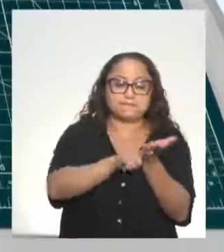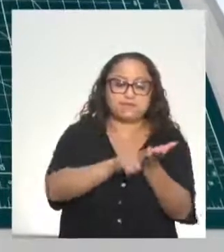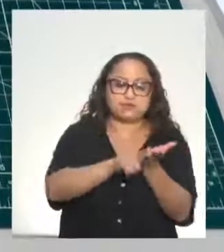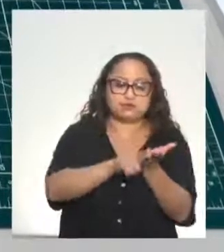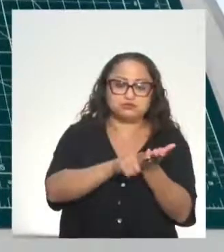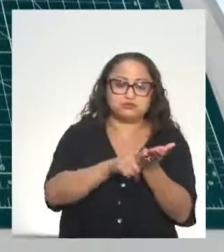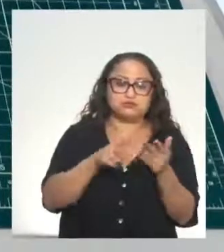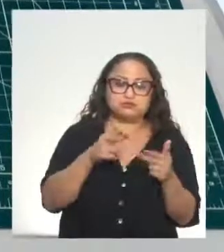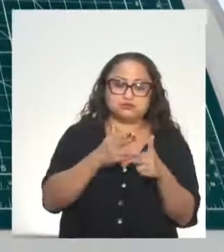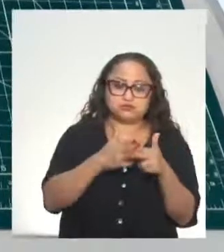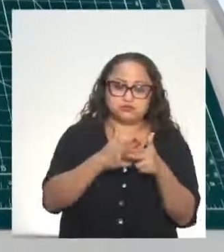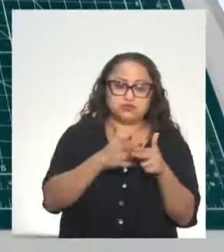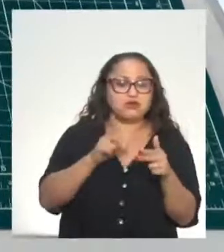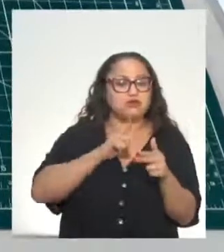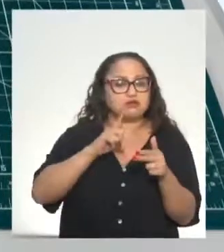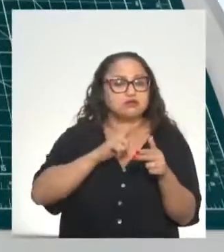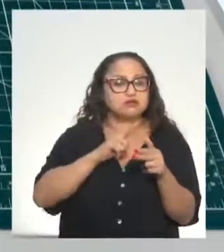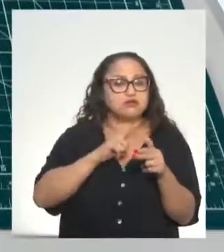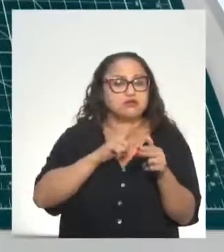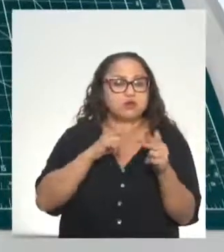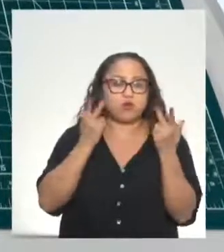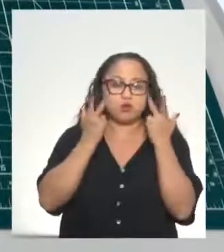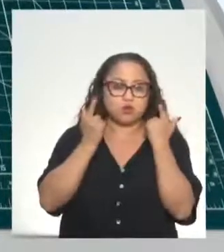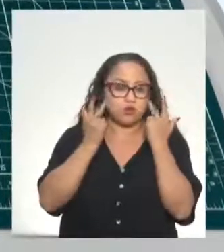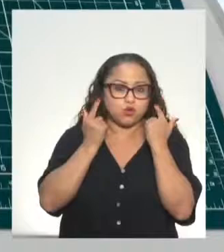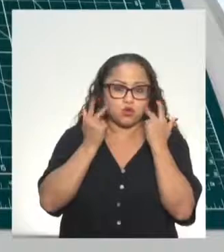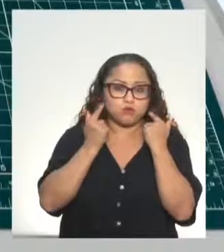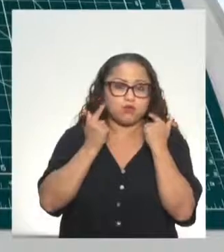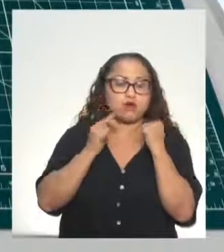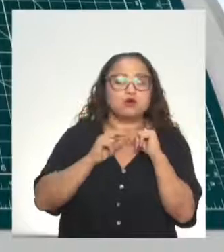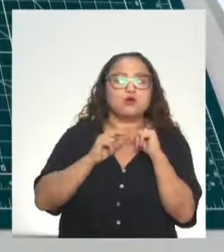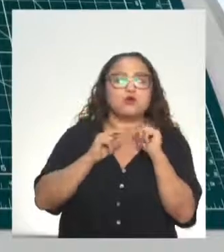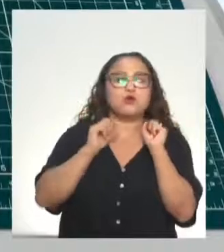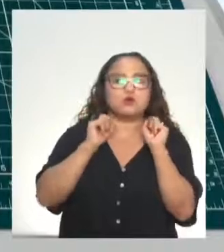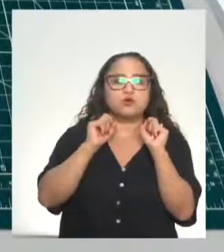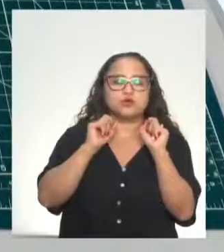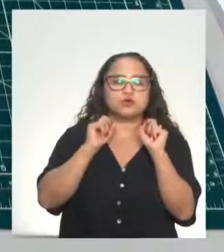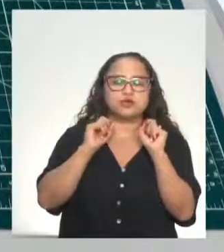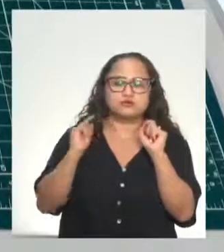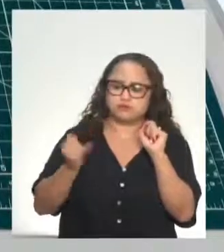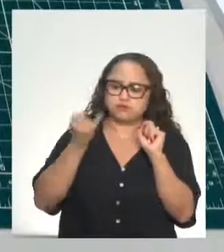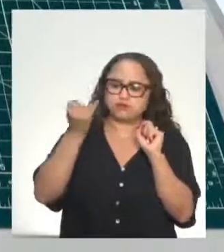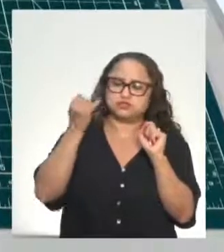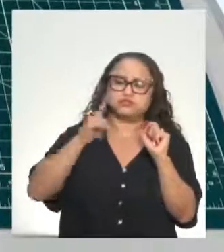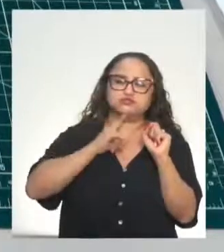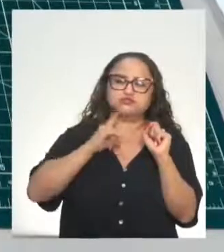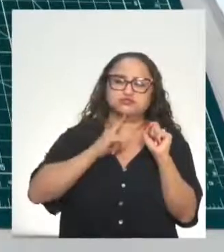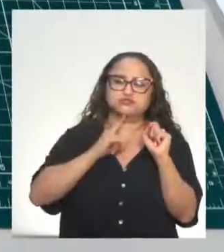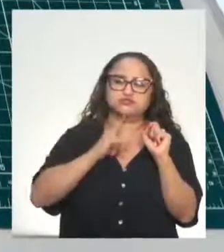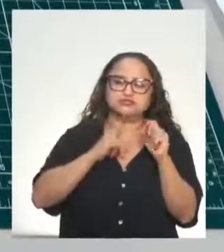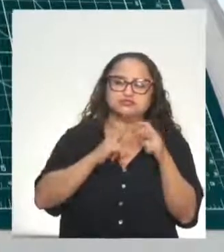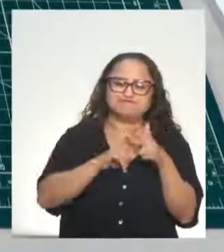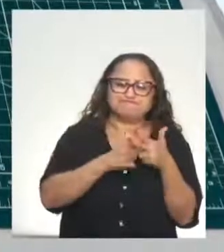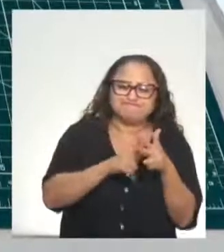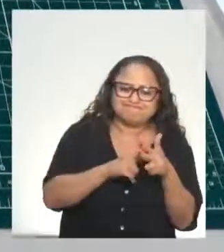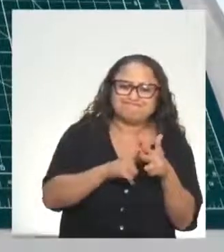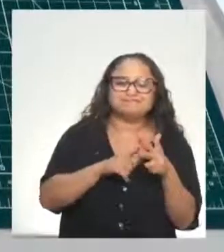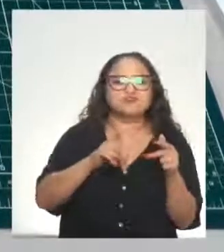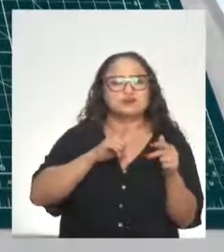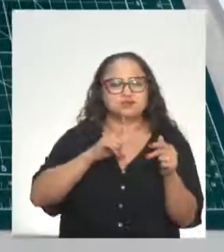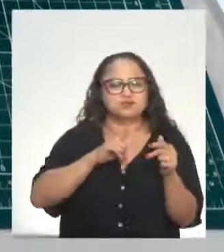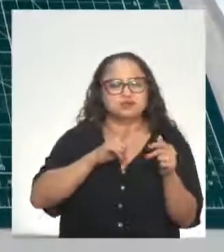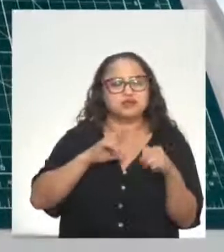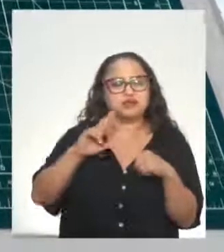o estilete mais convencional. O ideal é que também ele tenha trava, para você poder ter mais segurança, e só colocar